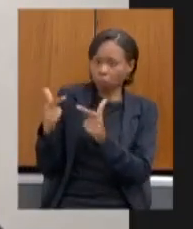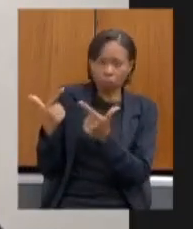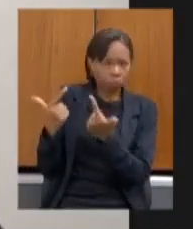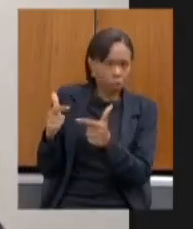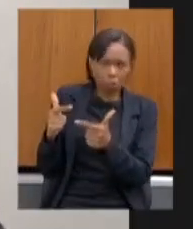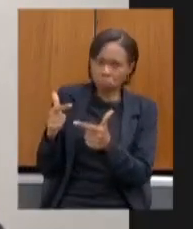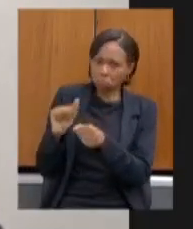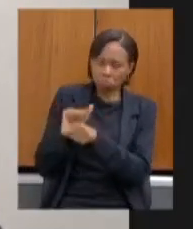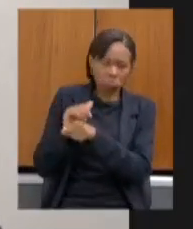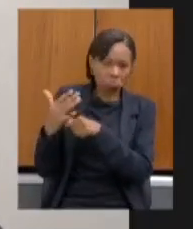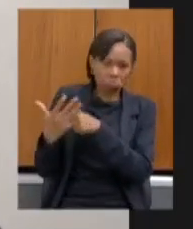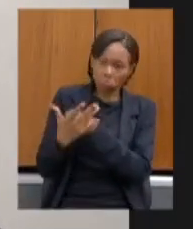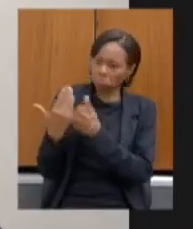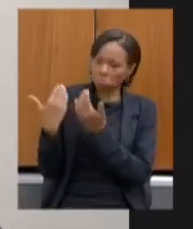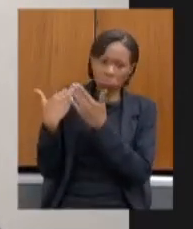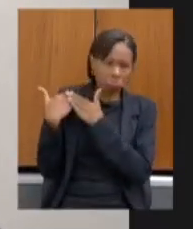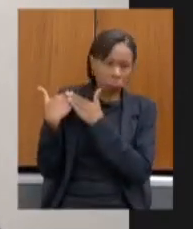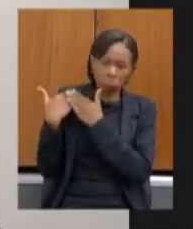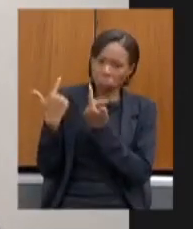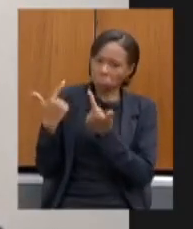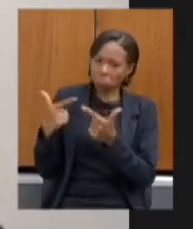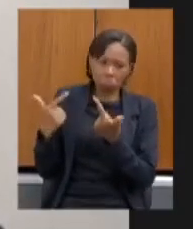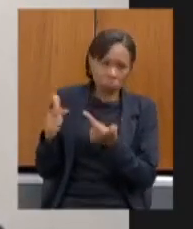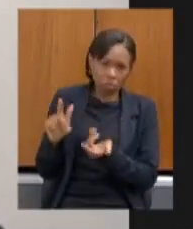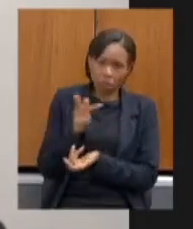presidente da república é negacionista,